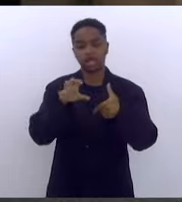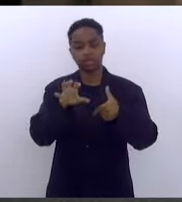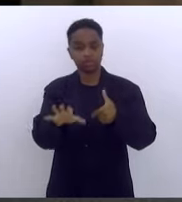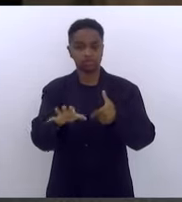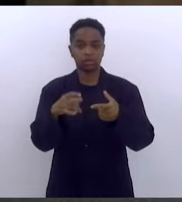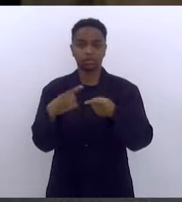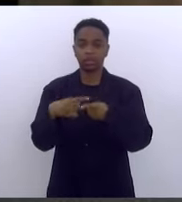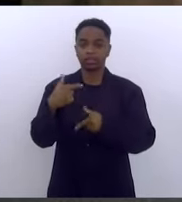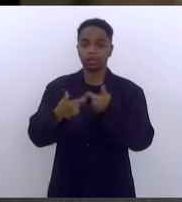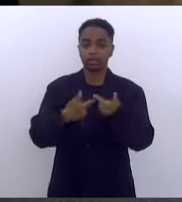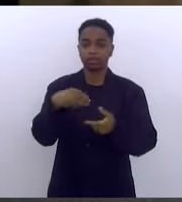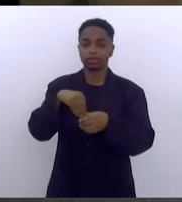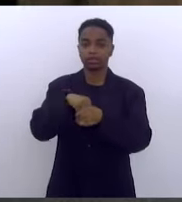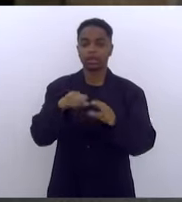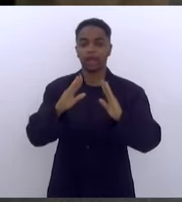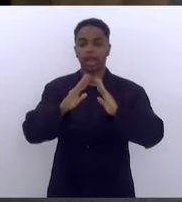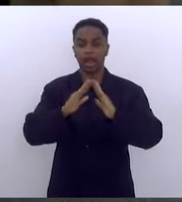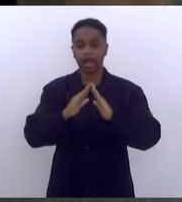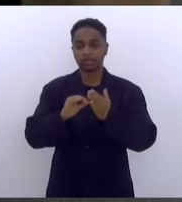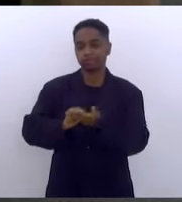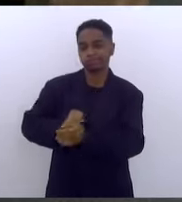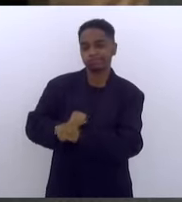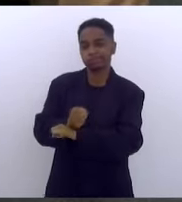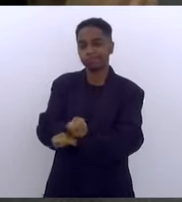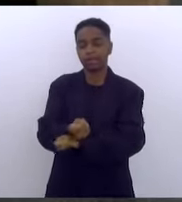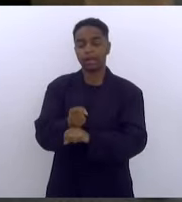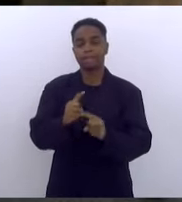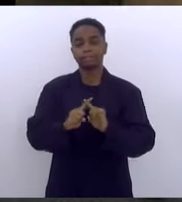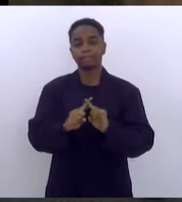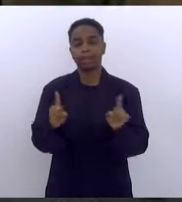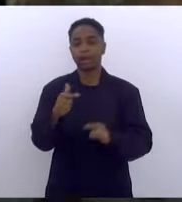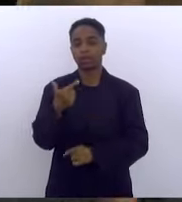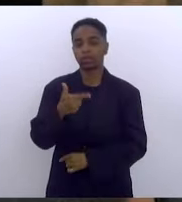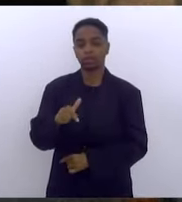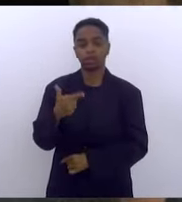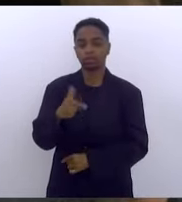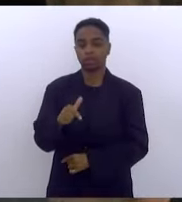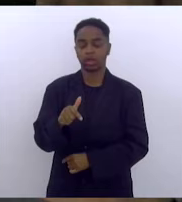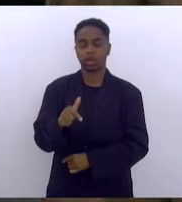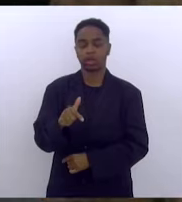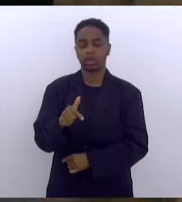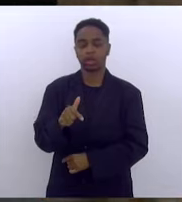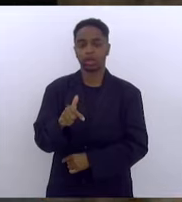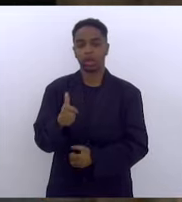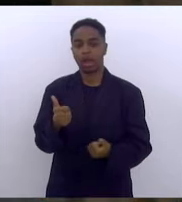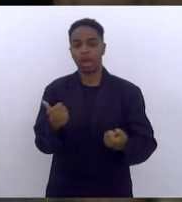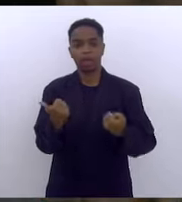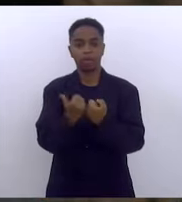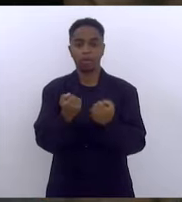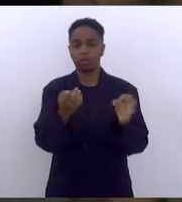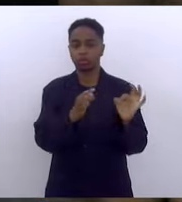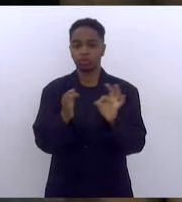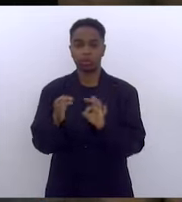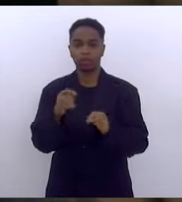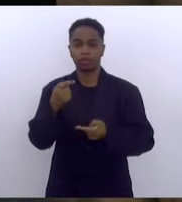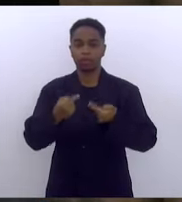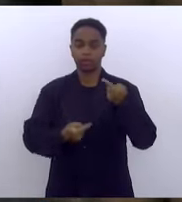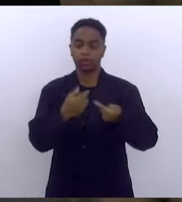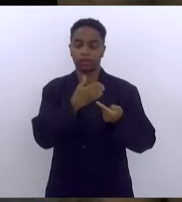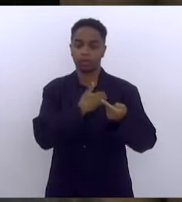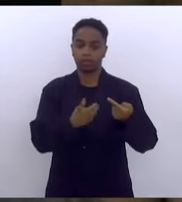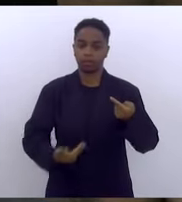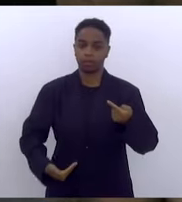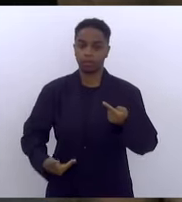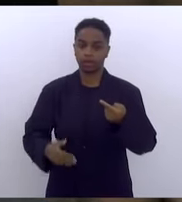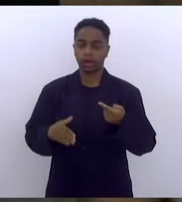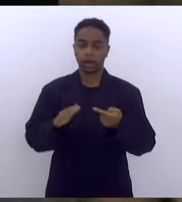são os trabalhos domésticos, se virem 1 milhão e não tem aí um retorno de uma política pública que agregue o espaço